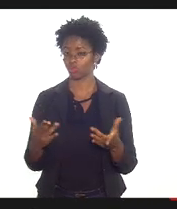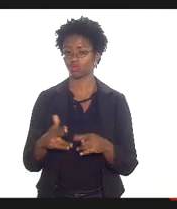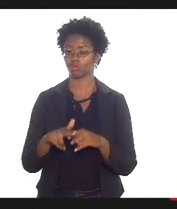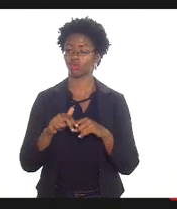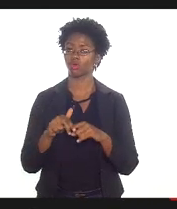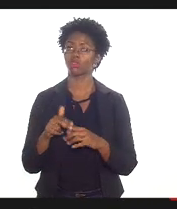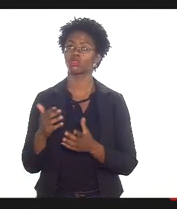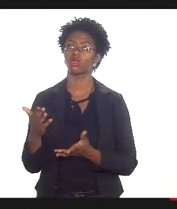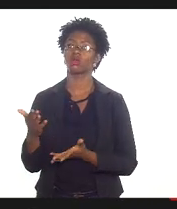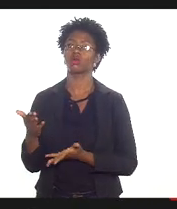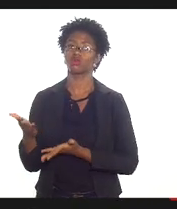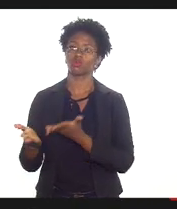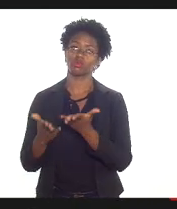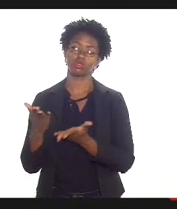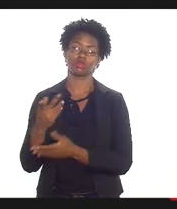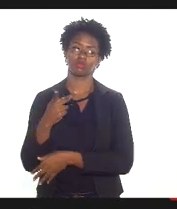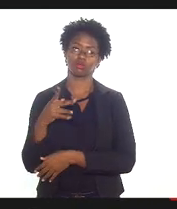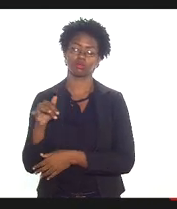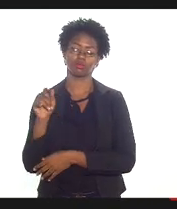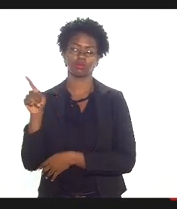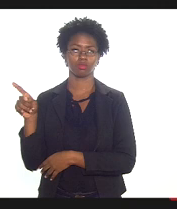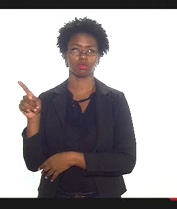cuidando do seu pai, que está